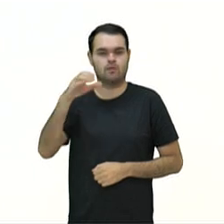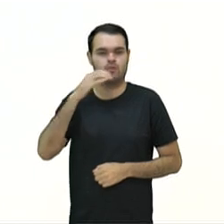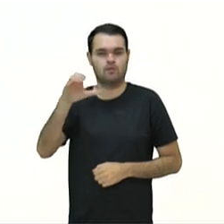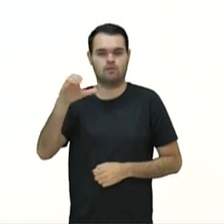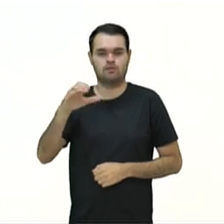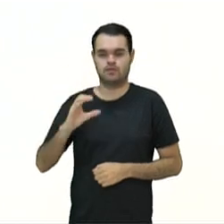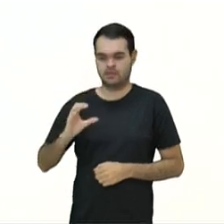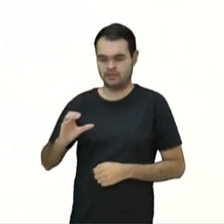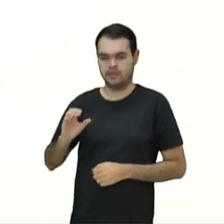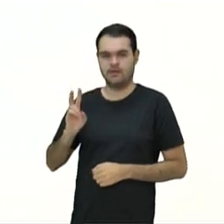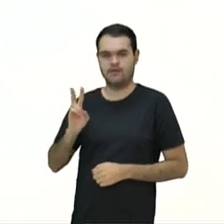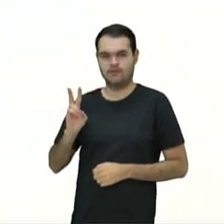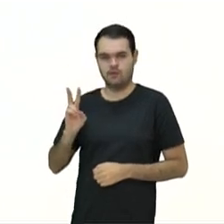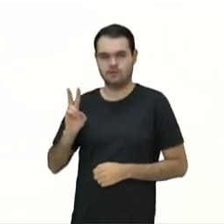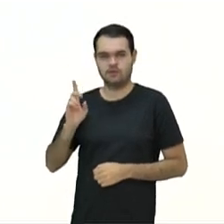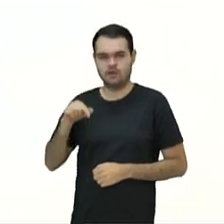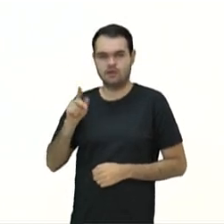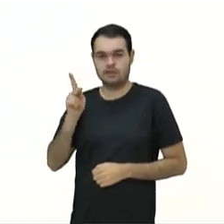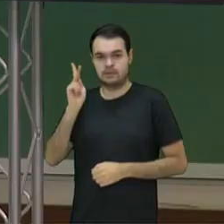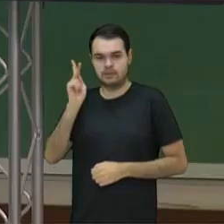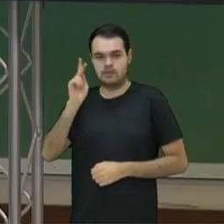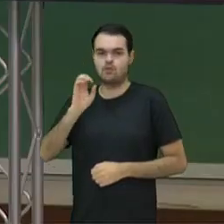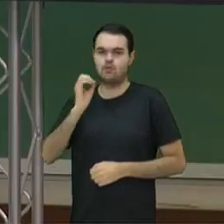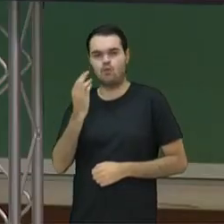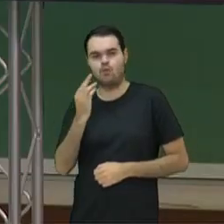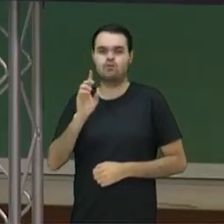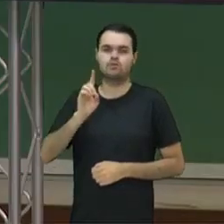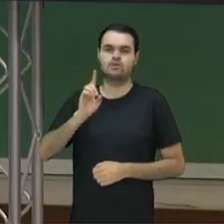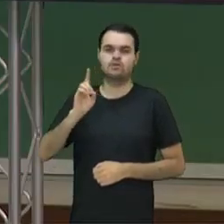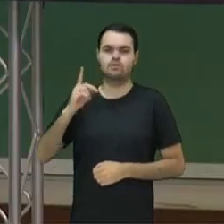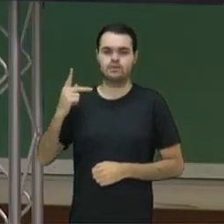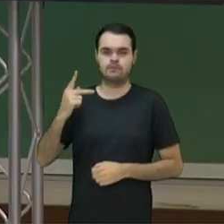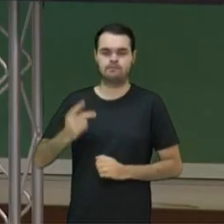letra C, volt, é a tensão, ou DDP.